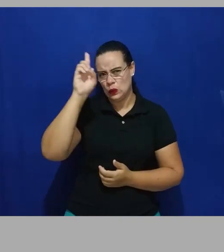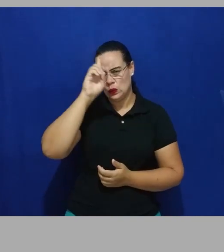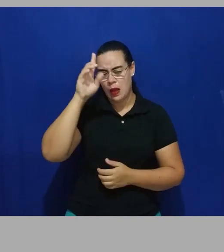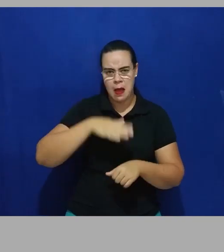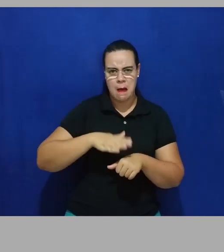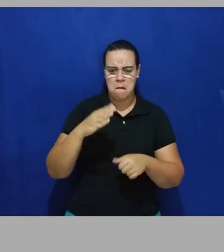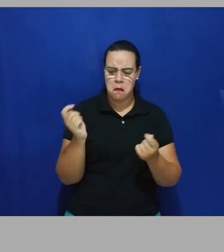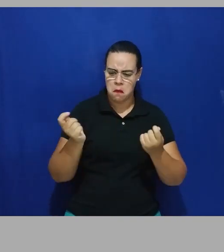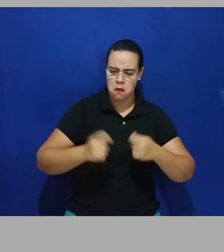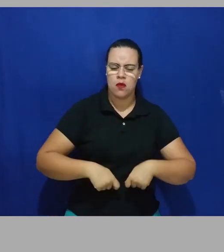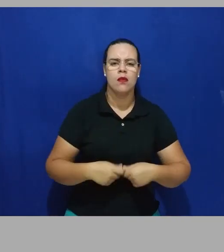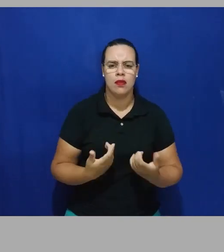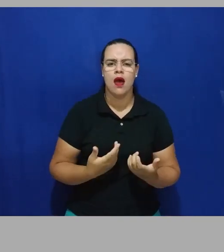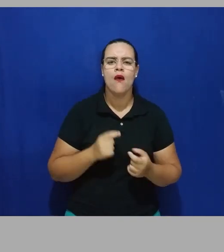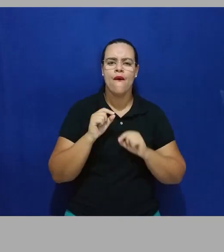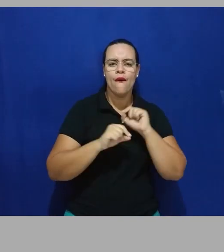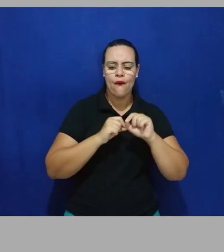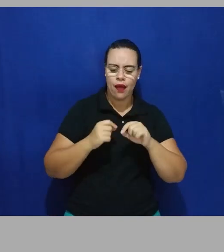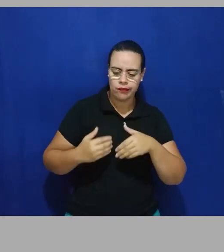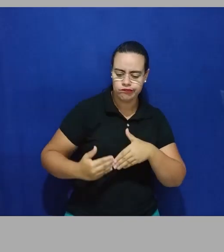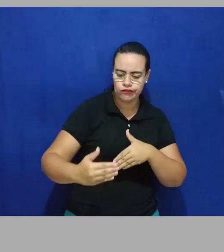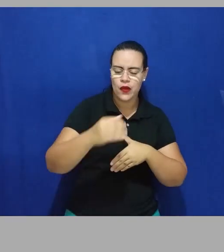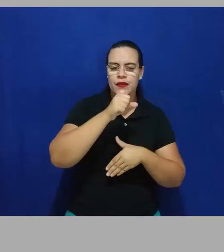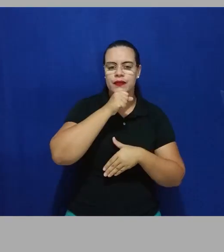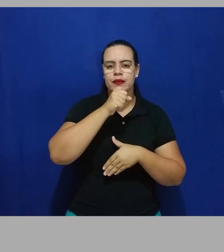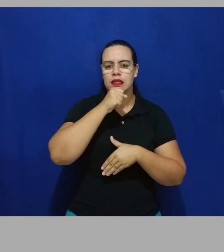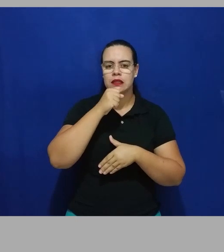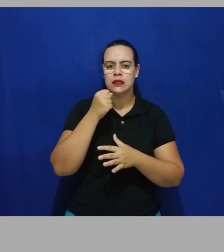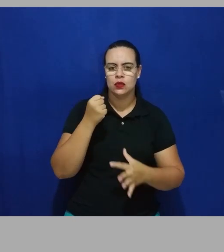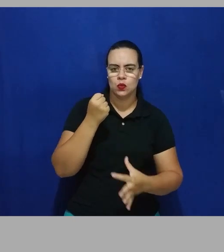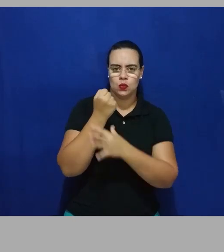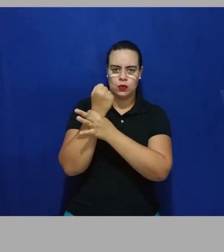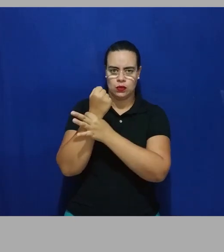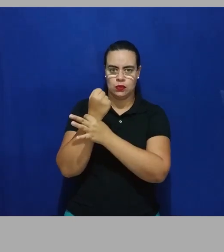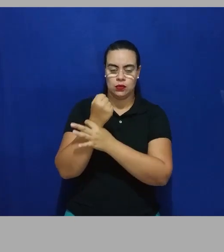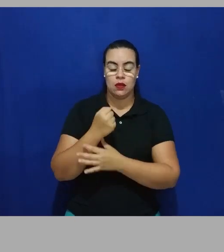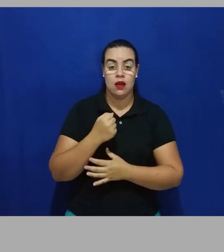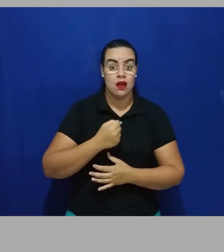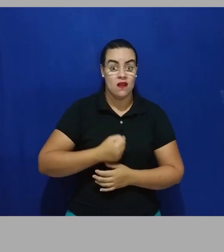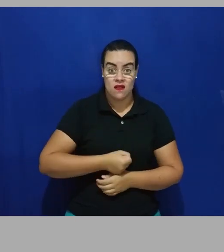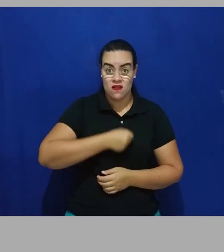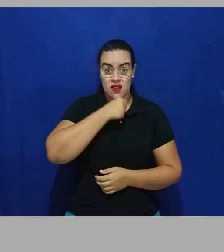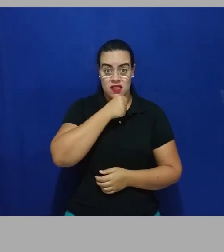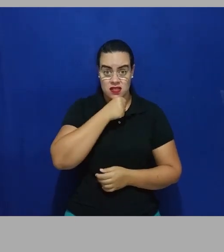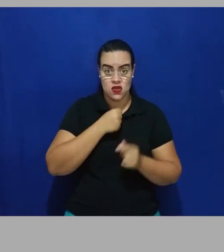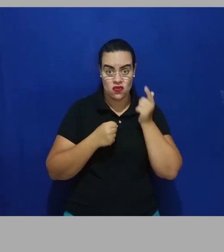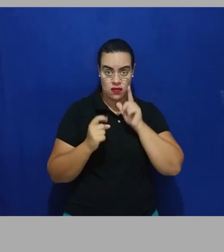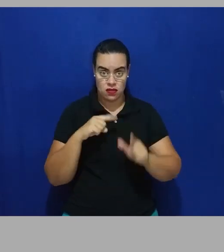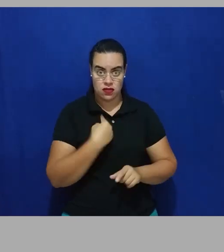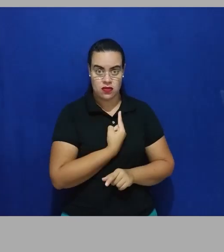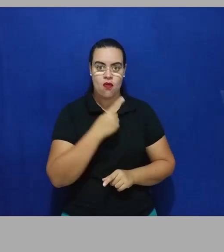brigar cotidianamente por mais essa possibilidade. O envelhecer com segurança.